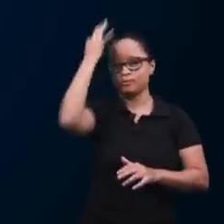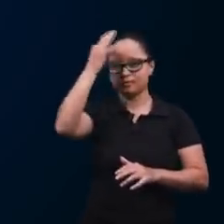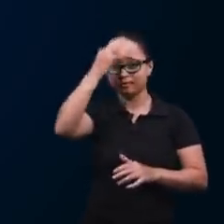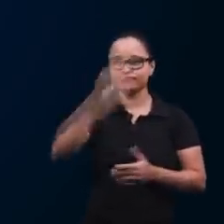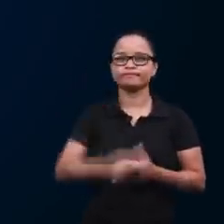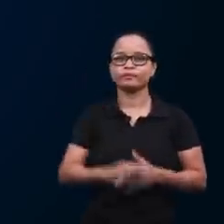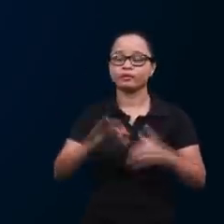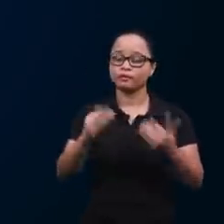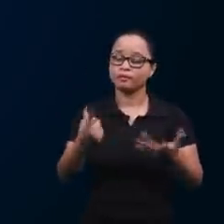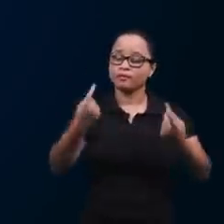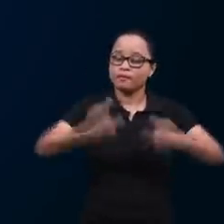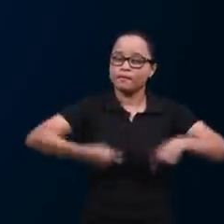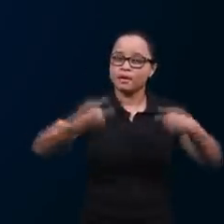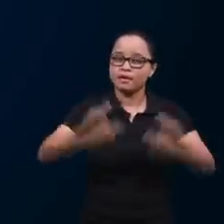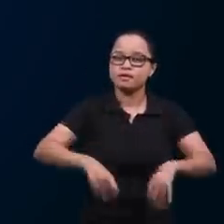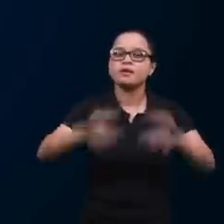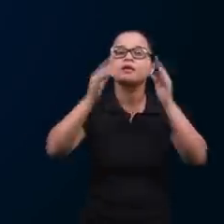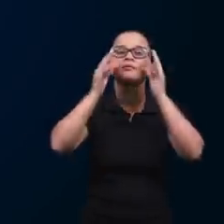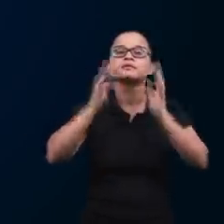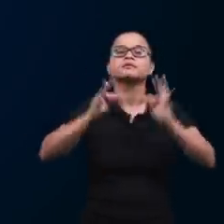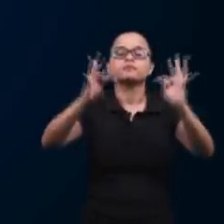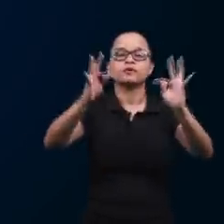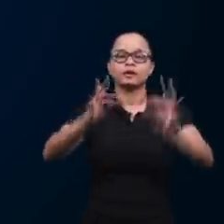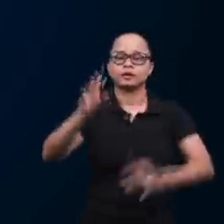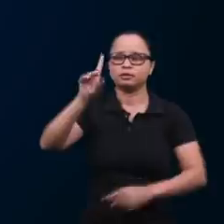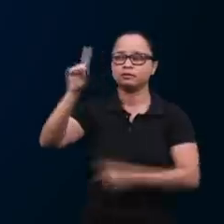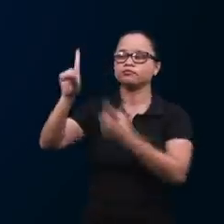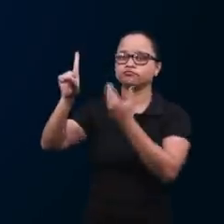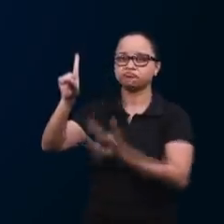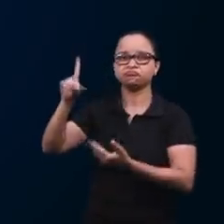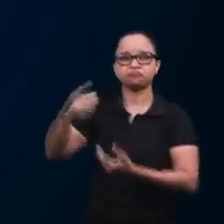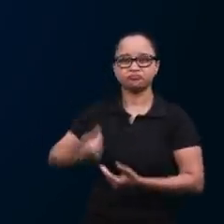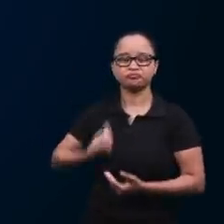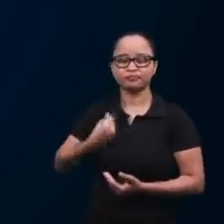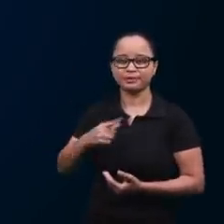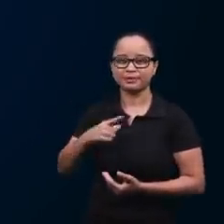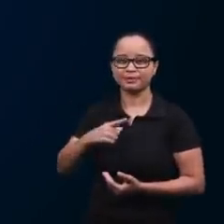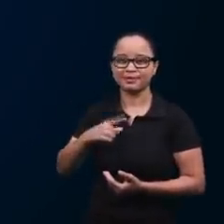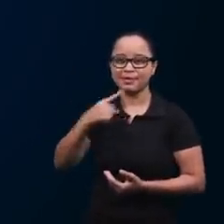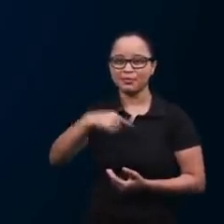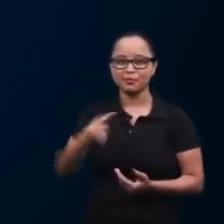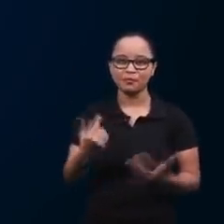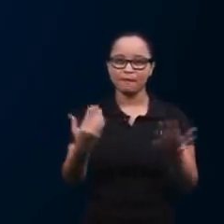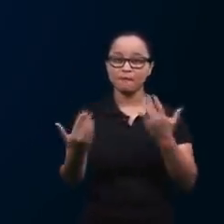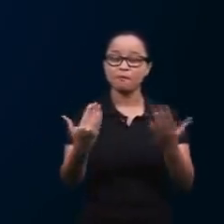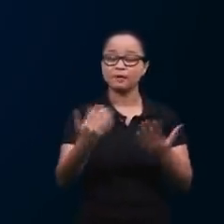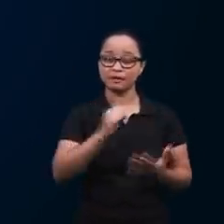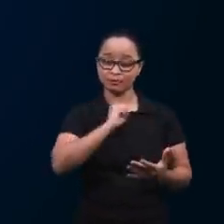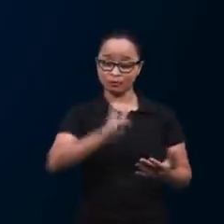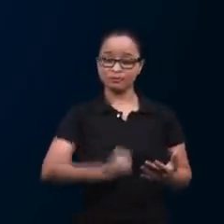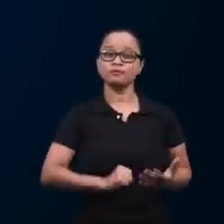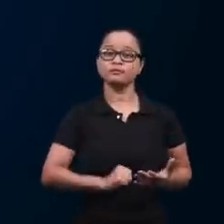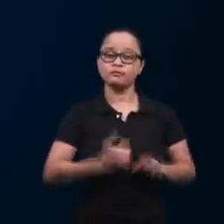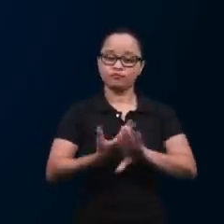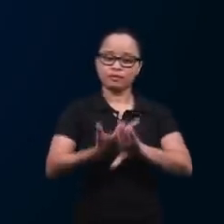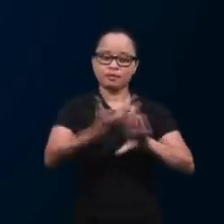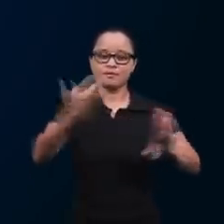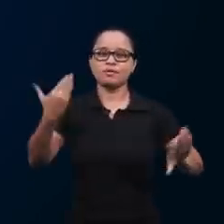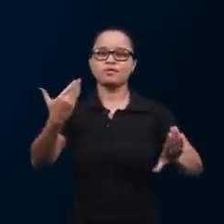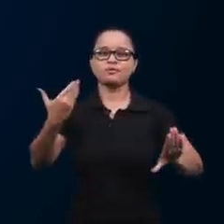isso precisamos testemunhar desse Deus vir somos sacerdotes Santos